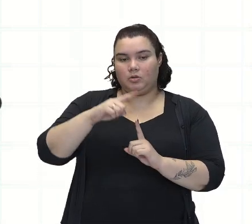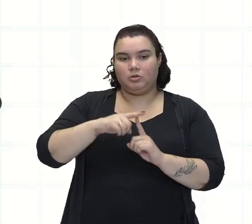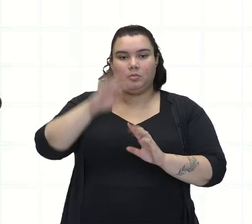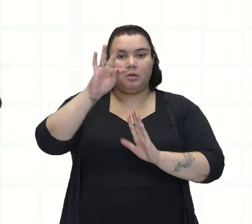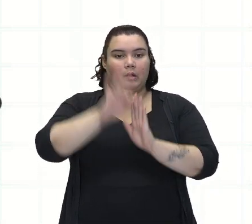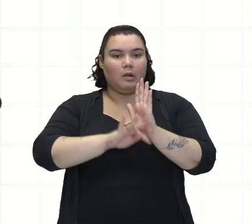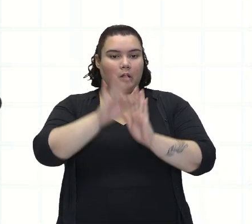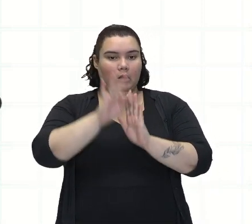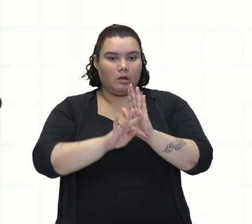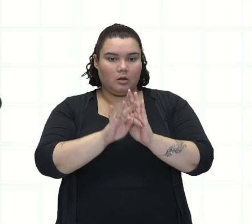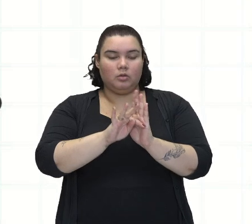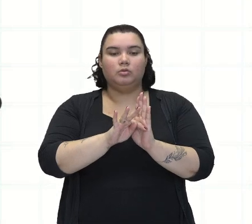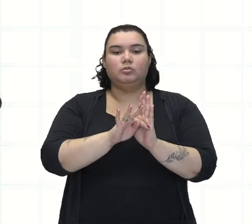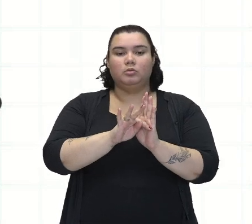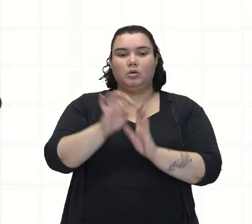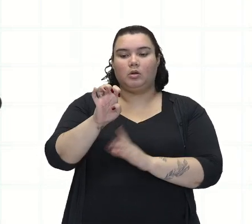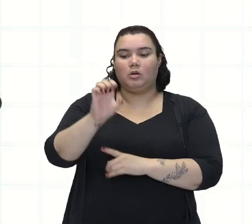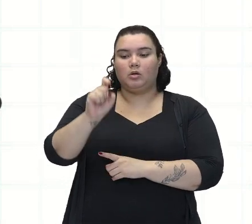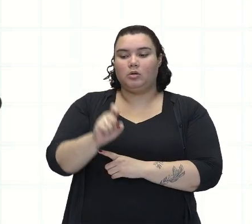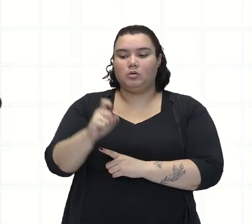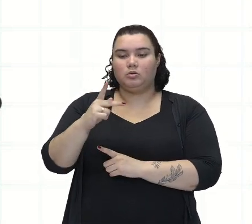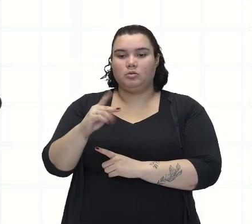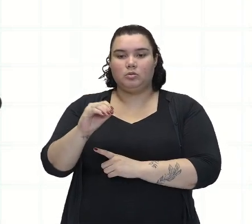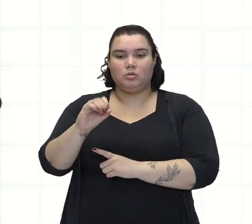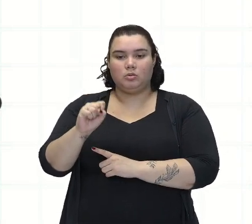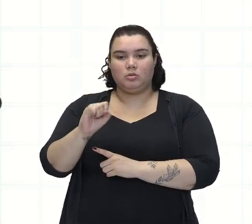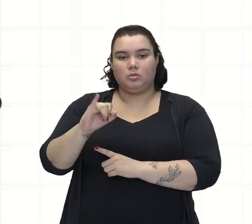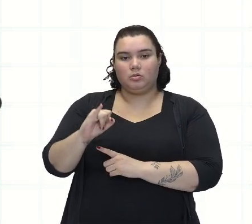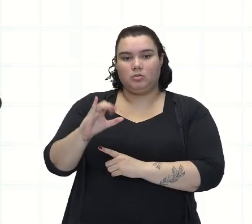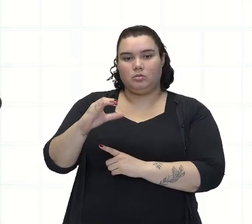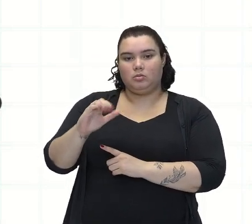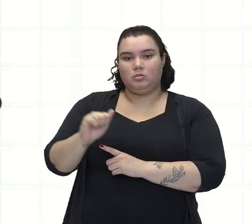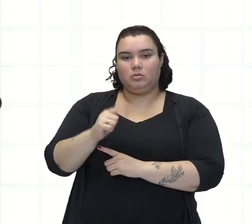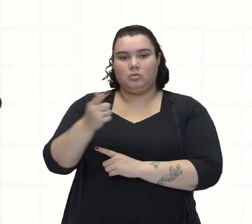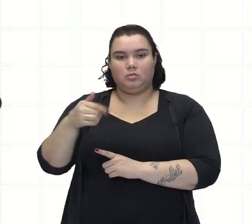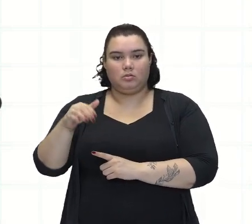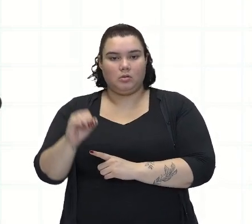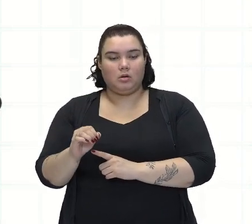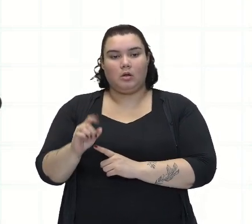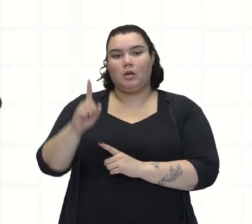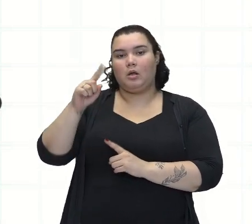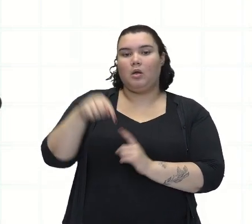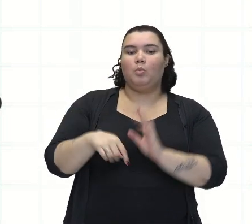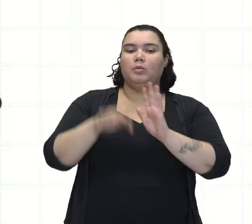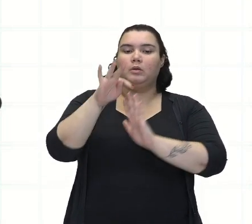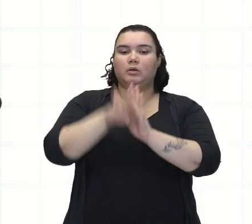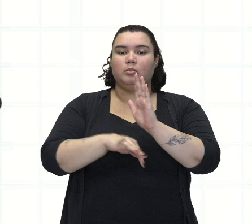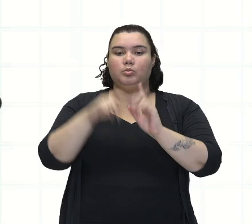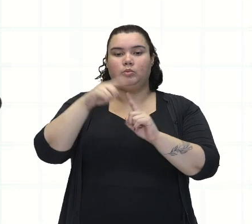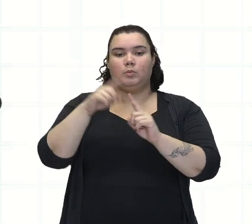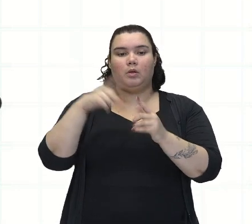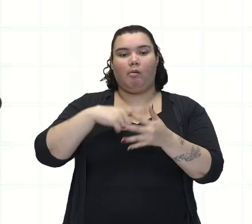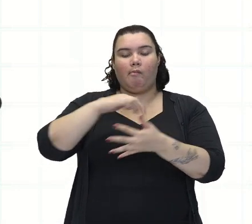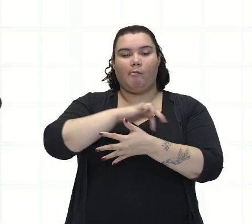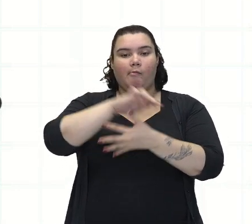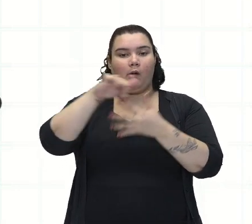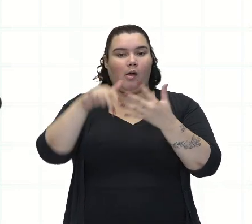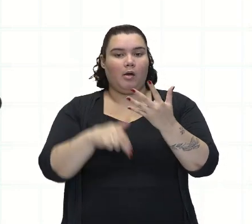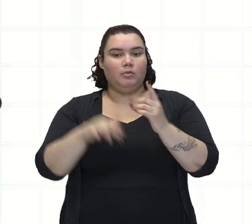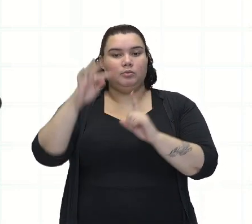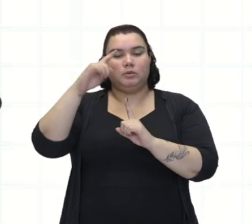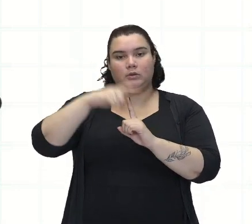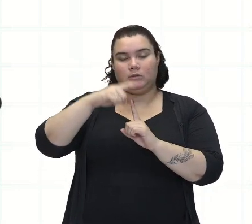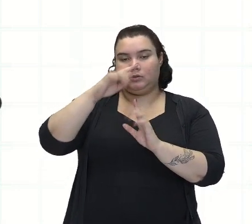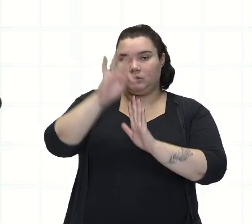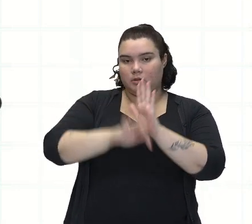exposição. Vamos lá, exposição, tipo textual que reúne textos elaborados para